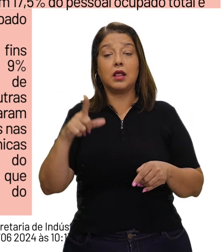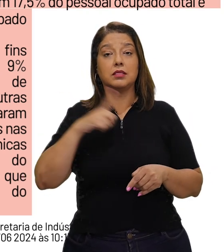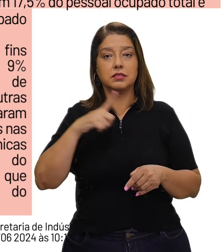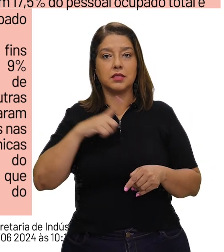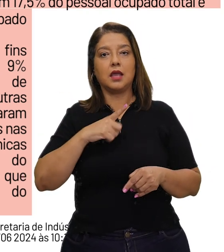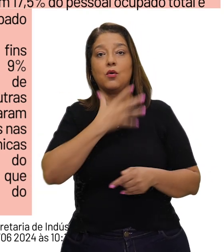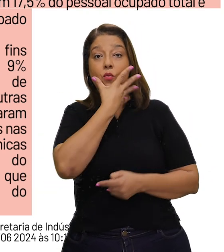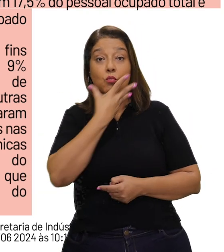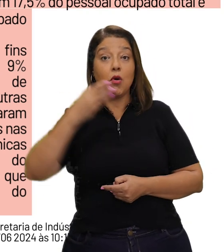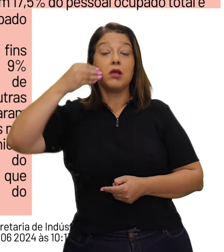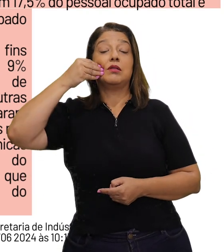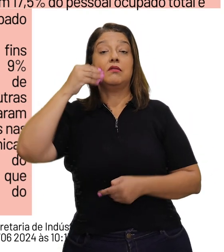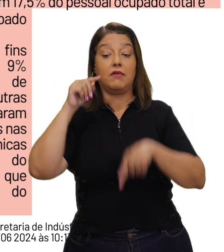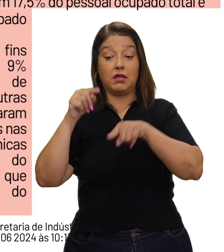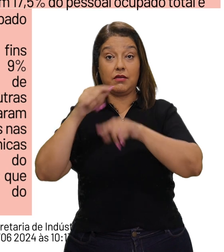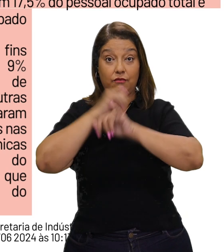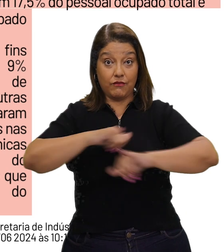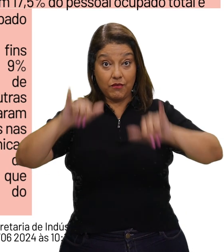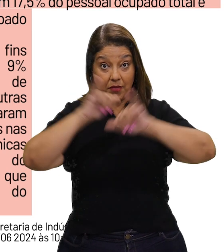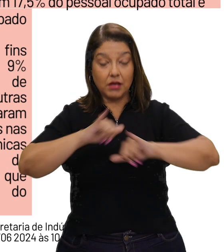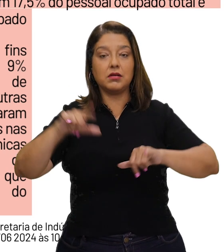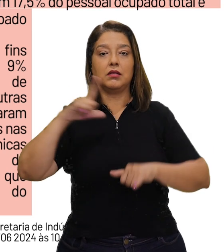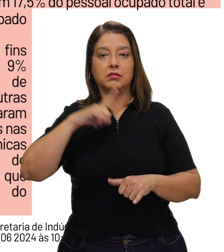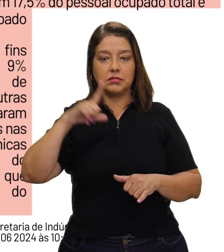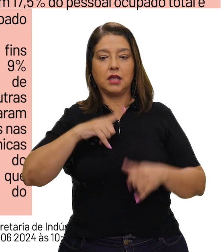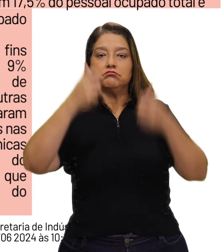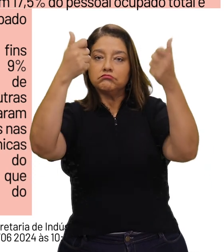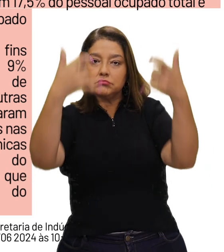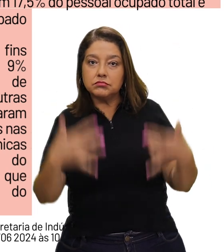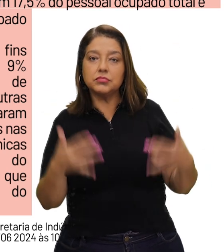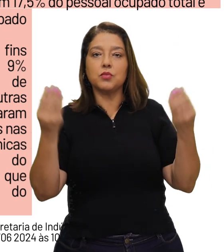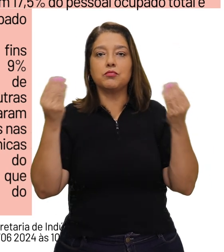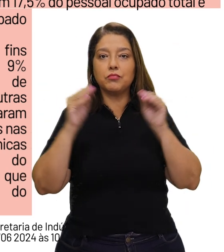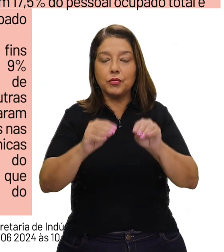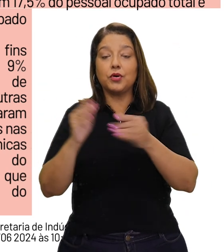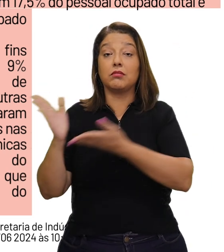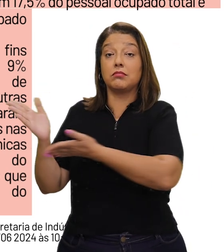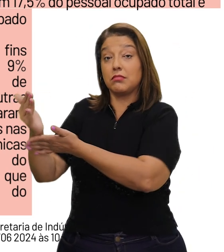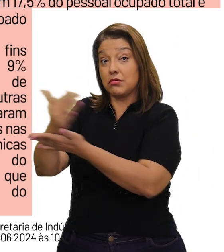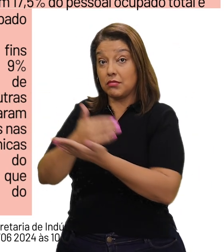informações, o corpo do texto segue apresentando dados.